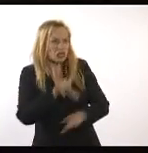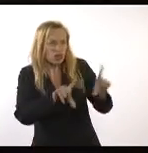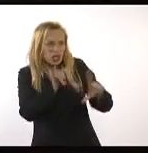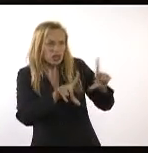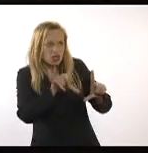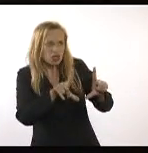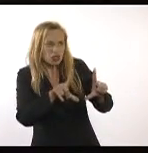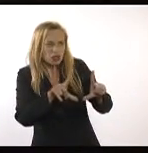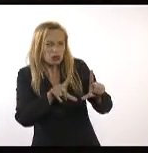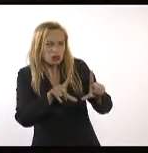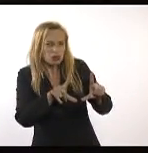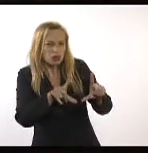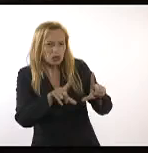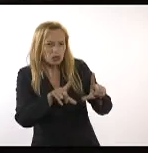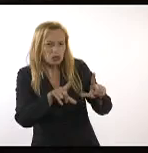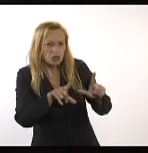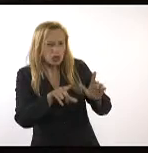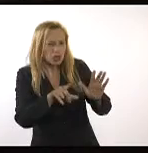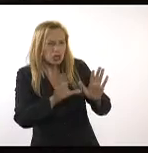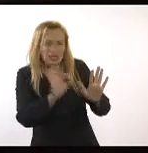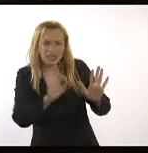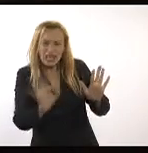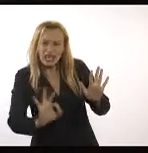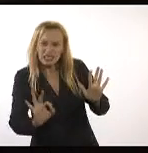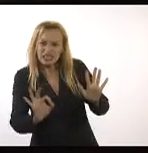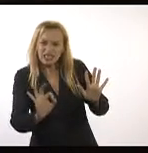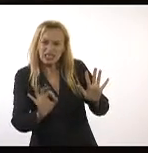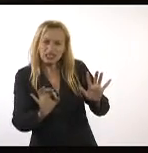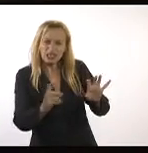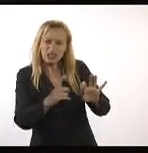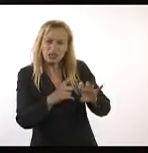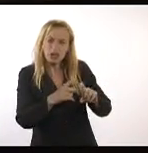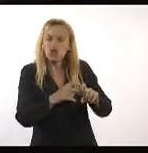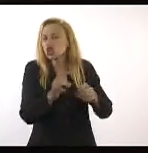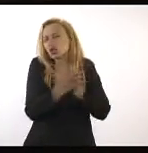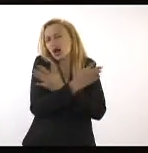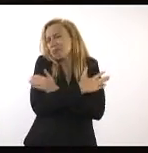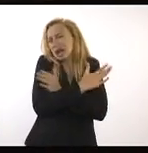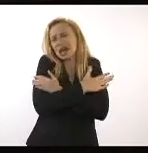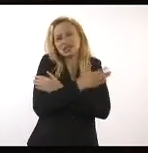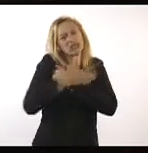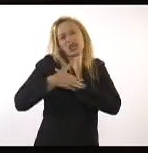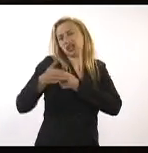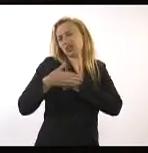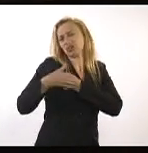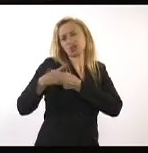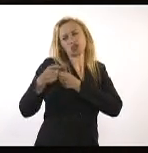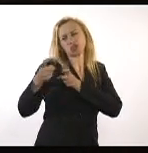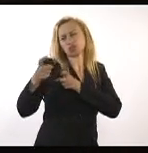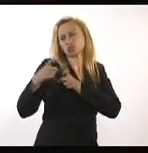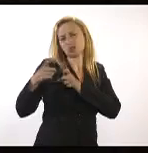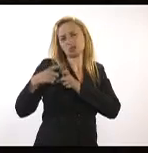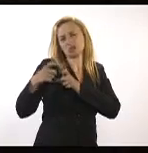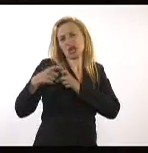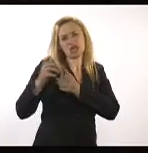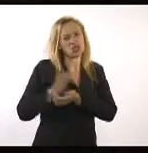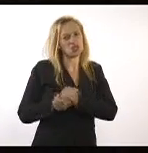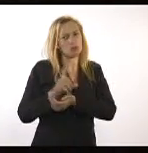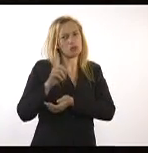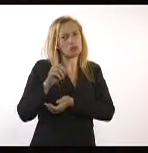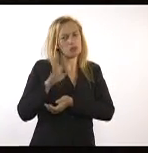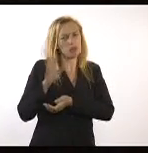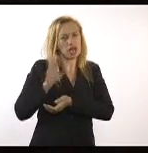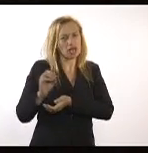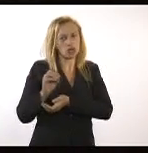imagens não estava emitindo de um receituário médico mas receber um abraço carinhoso doutor drauzio varella não